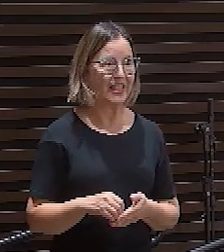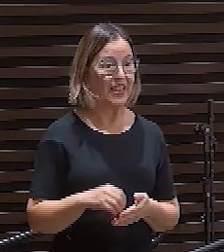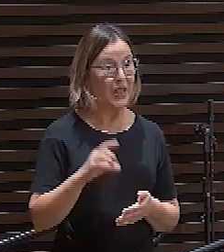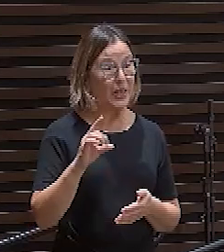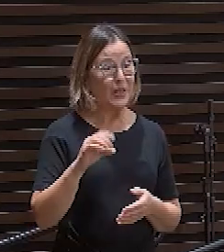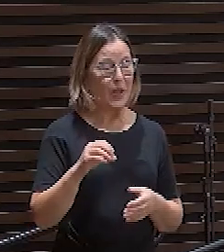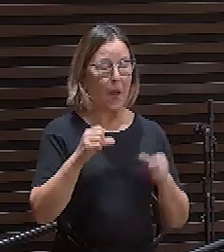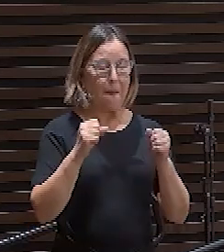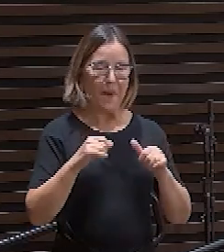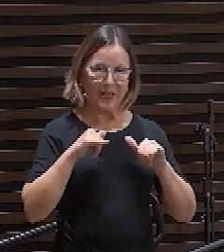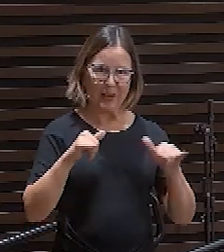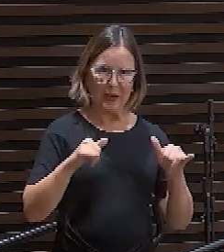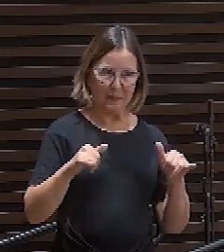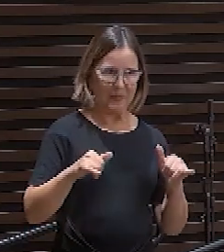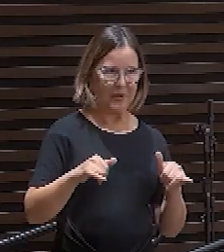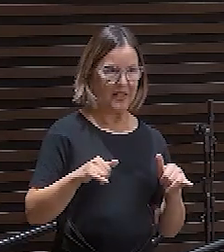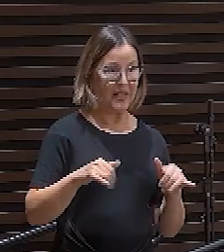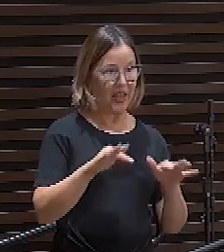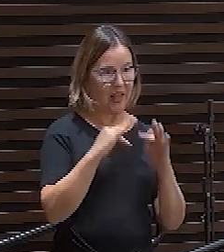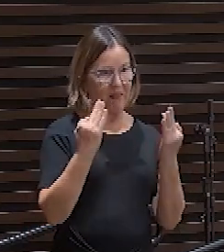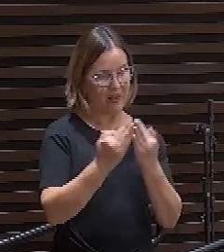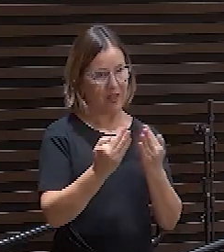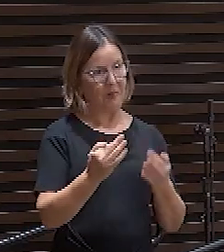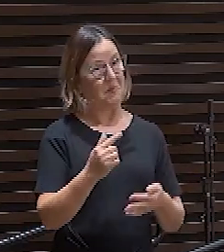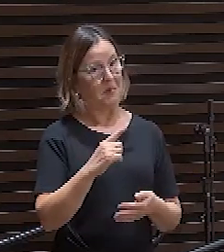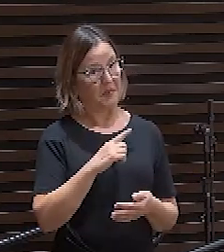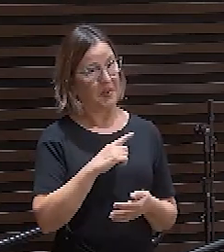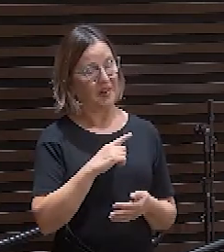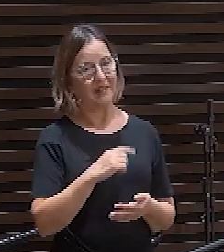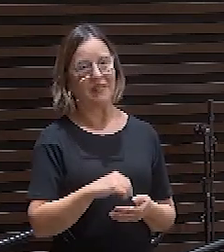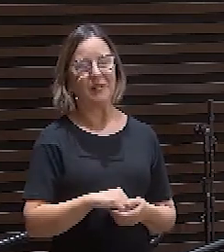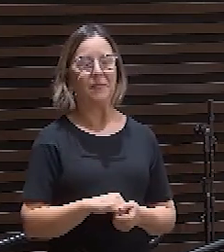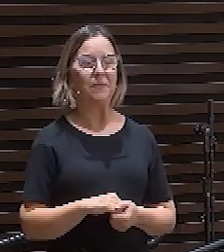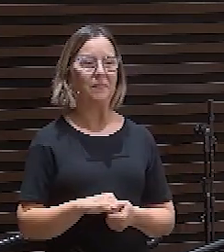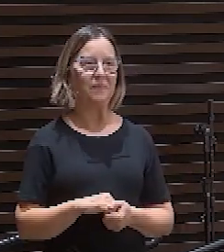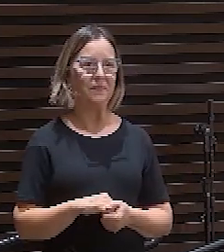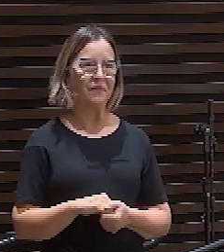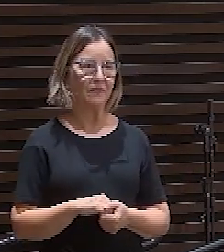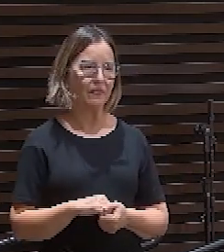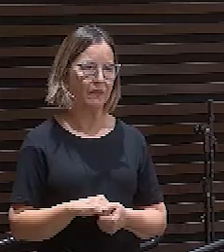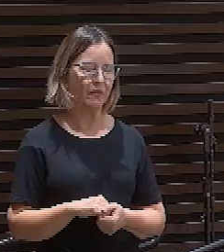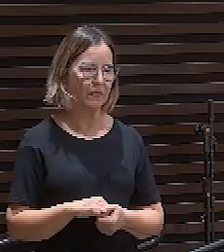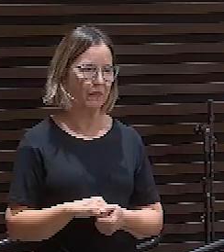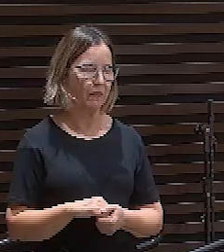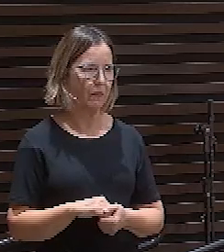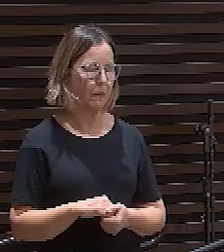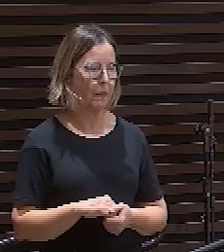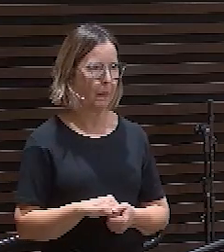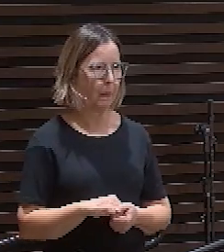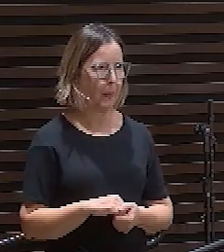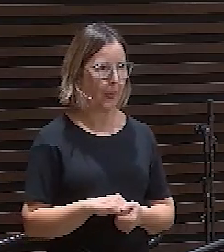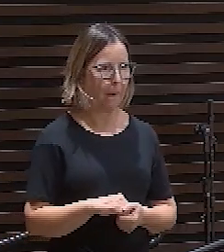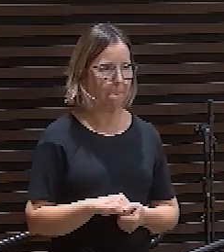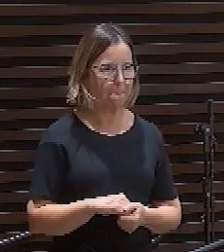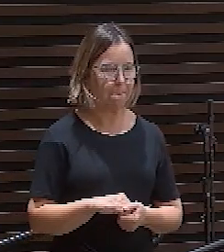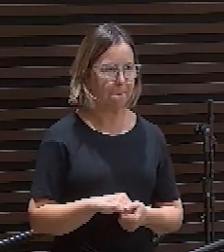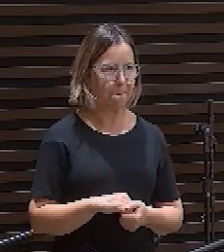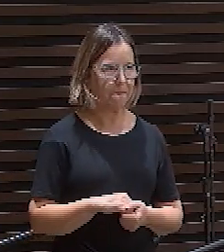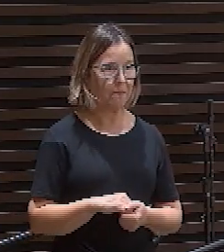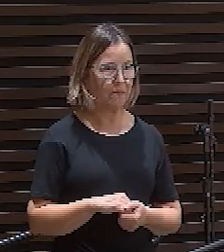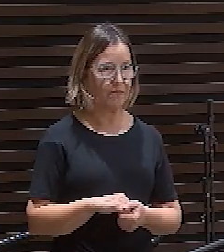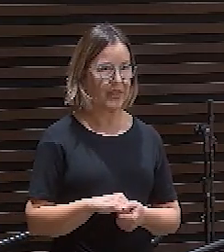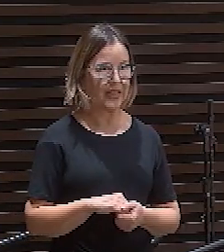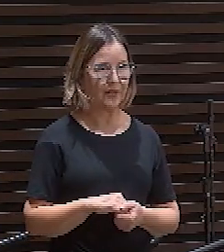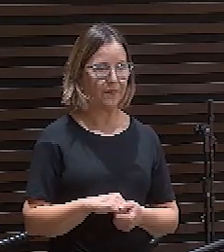né? 2 ensinos, então, finalizando aqui, já caminhando para o fim, eu queria deixar com vocês. 2 ensinos